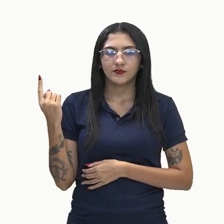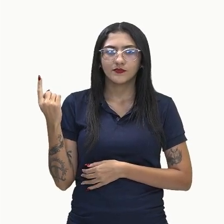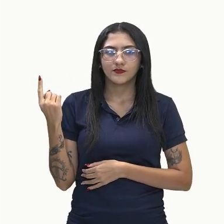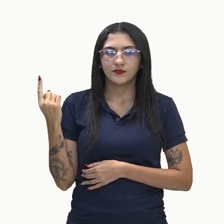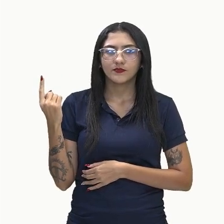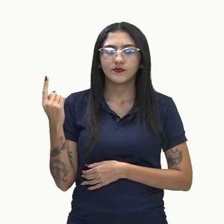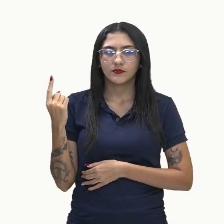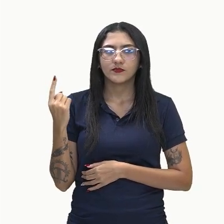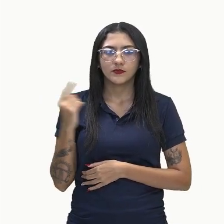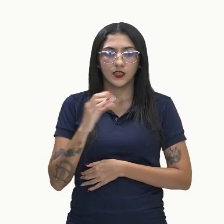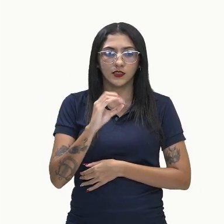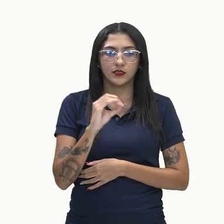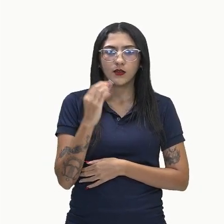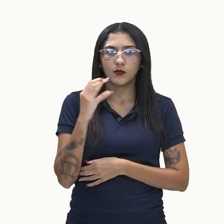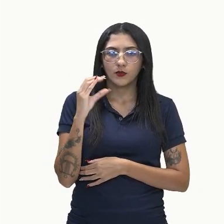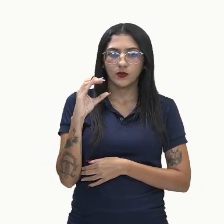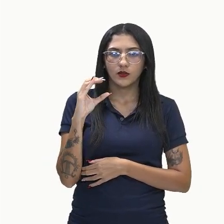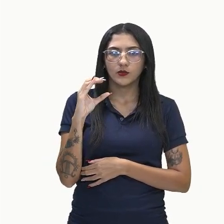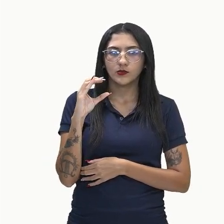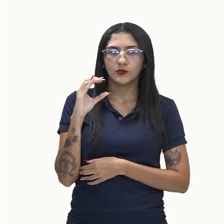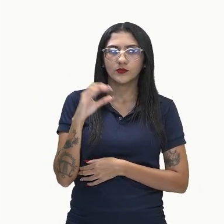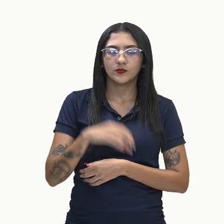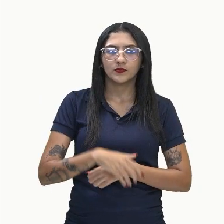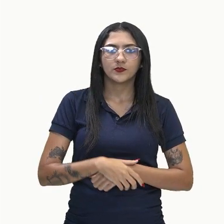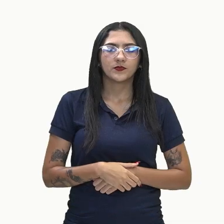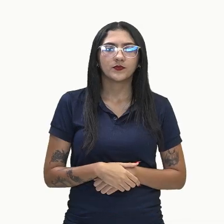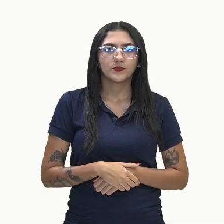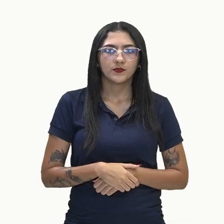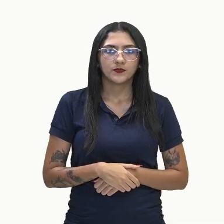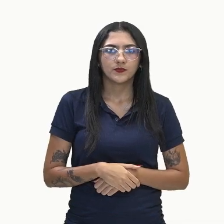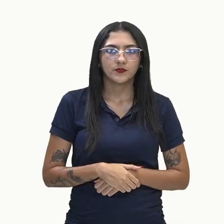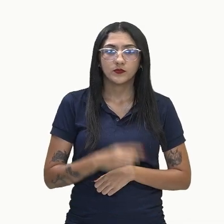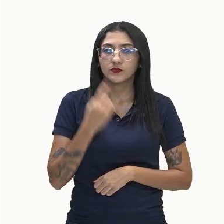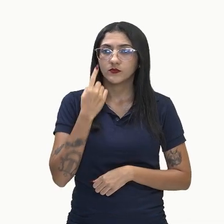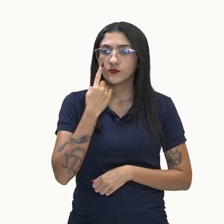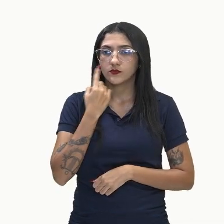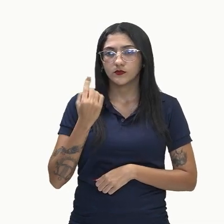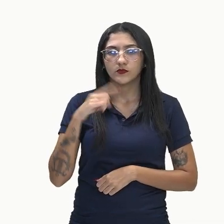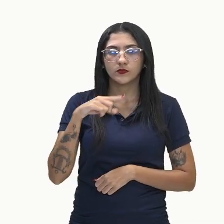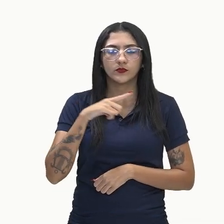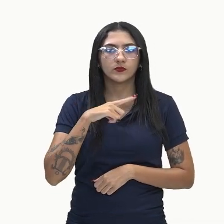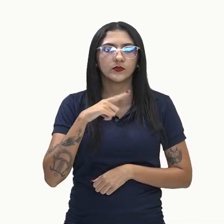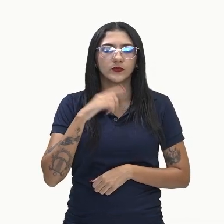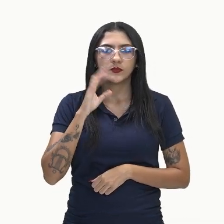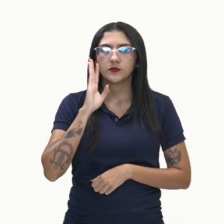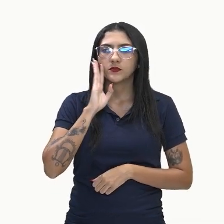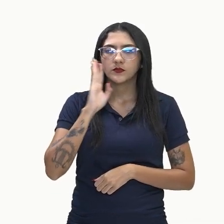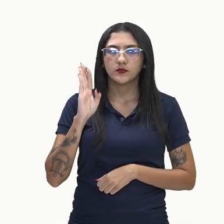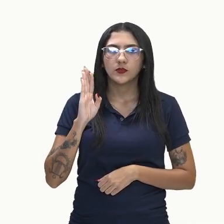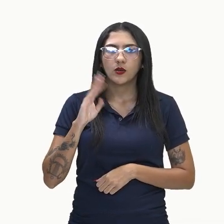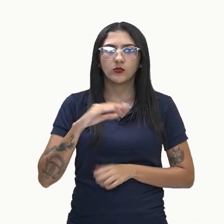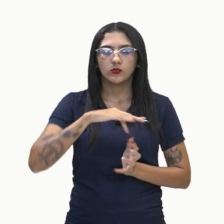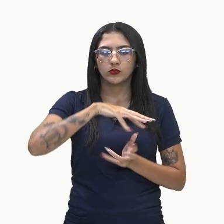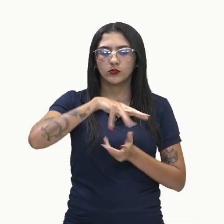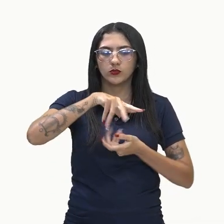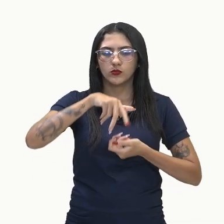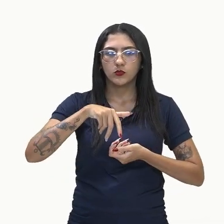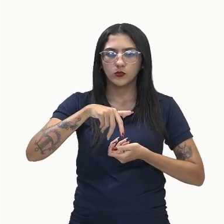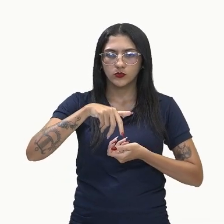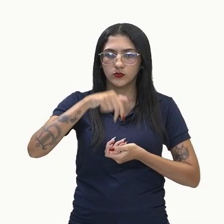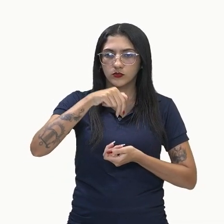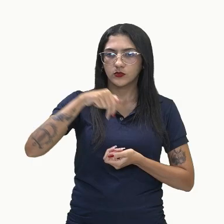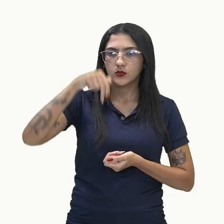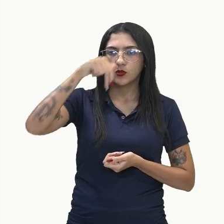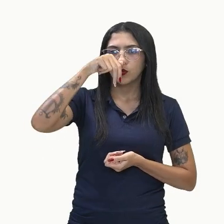que significa o grau, tá bom? Então, eu vou ter aqui a minha linha do Equador, mais uma vez aqui, que está